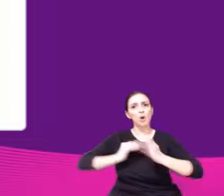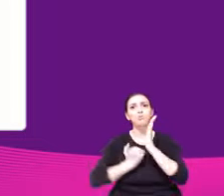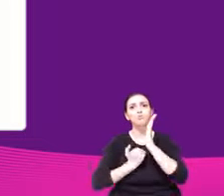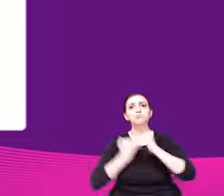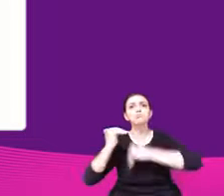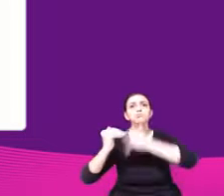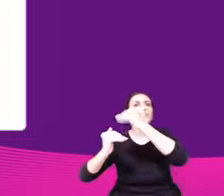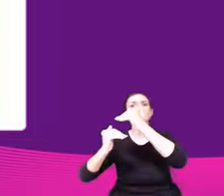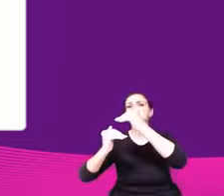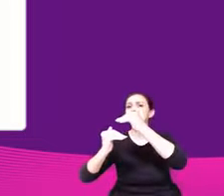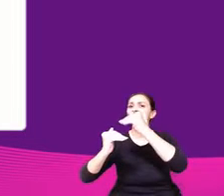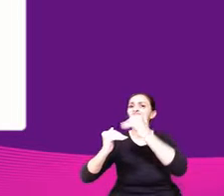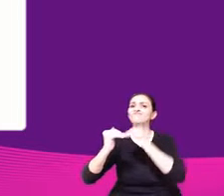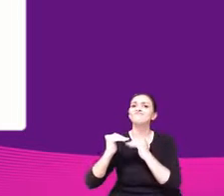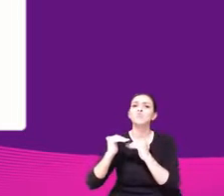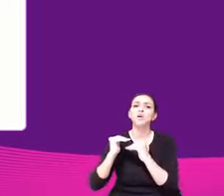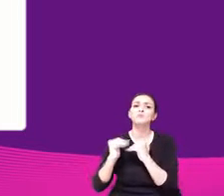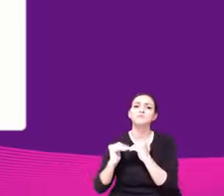nosso país.